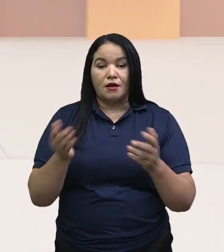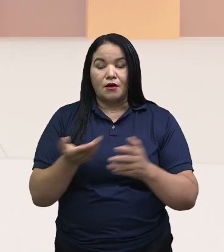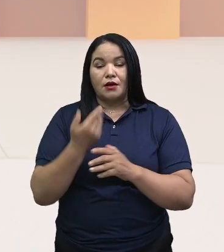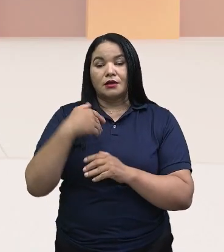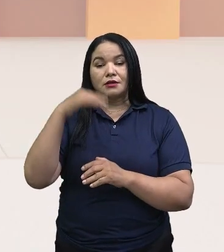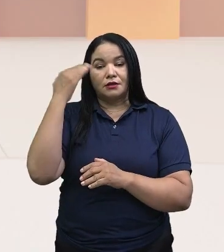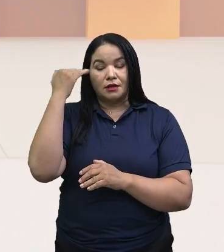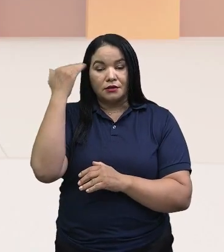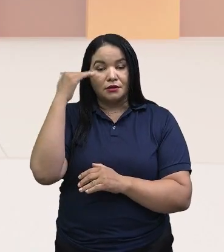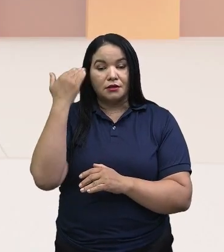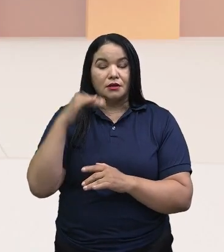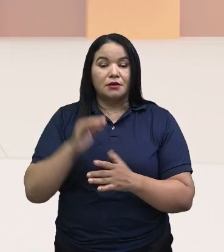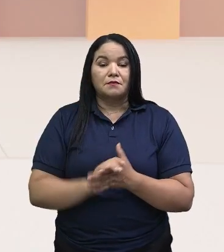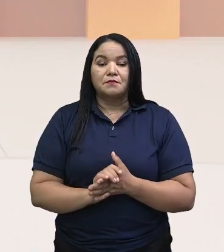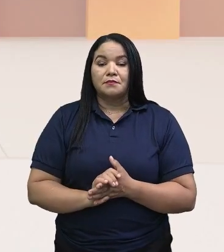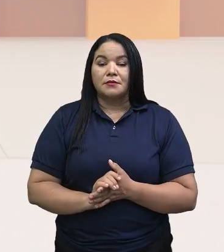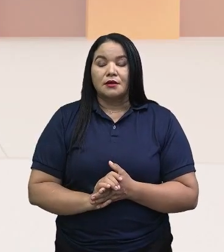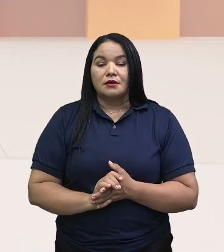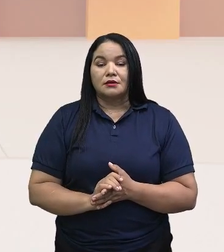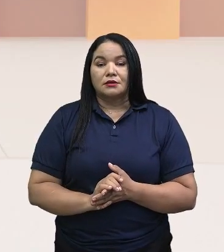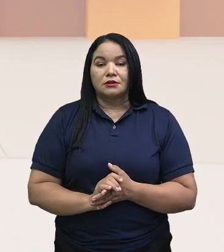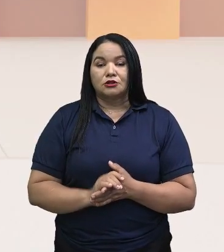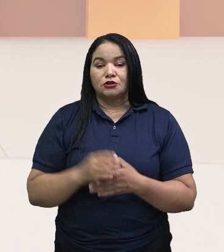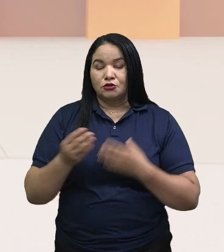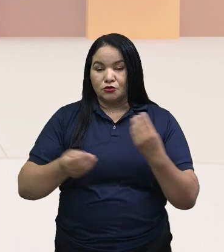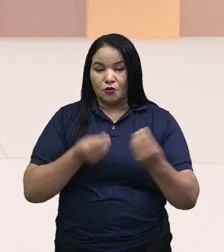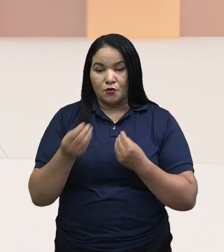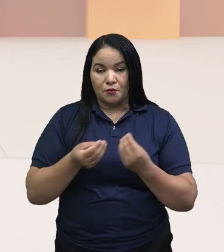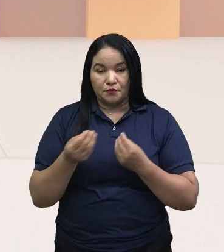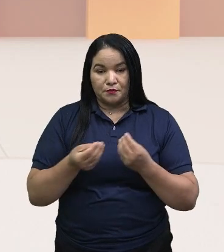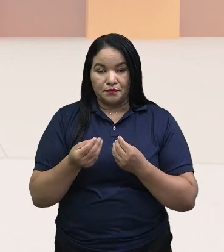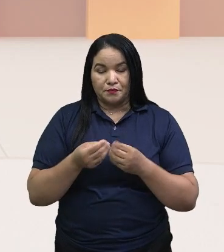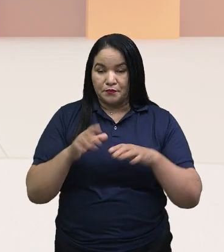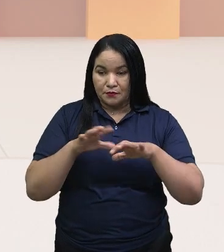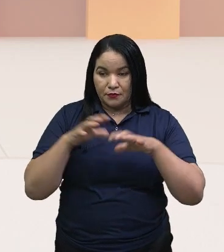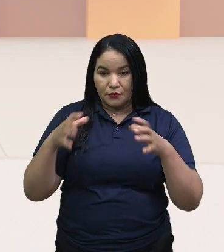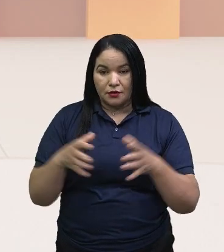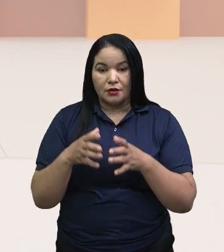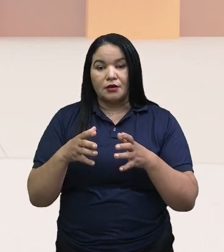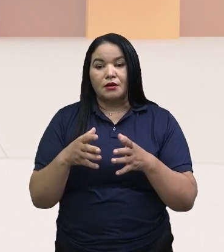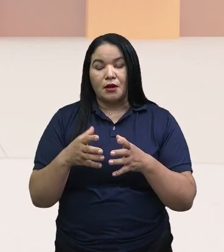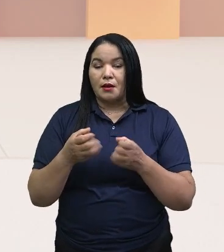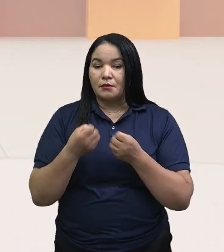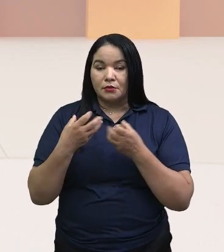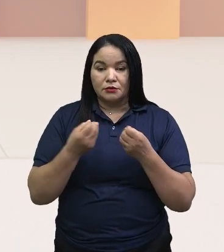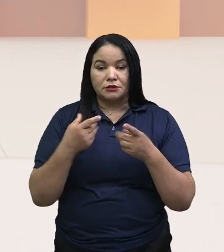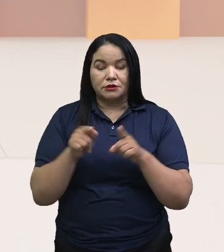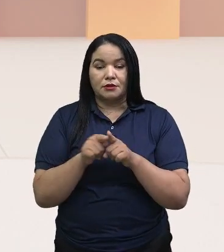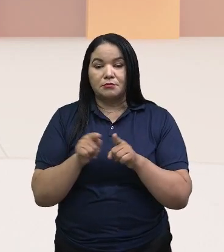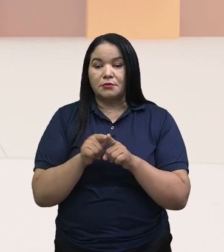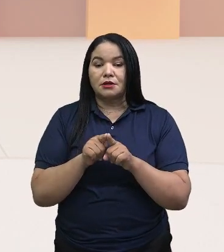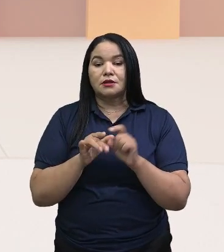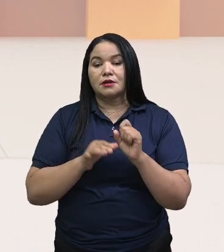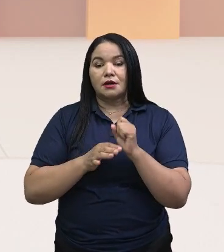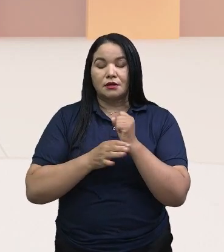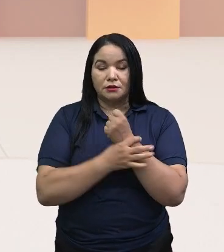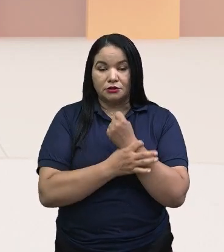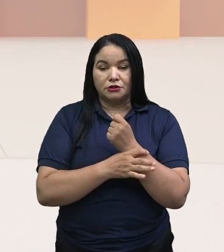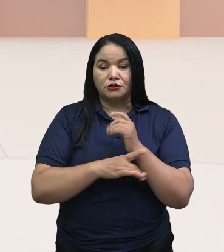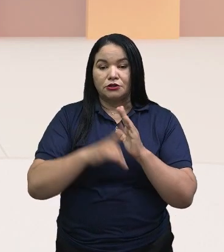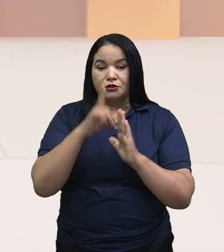entendido, de uma maneira a zelar pelo bem comum, assim como garantir,